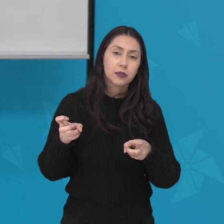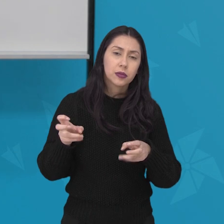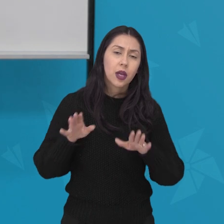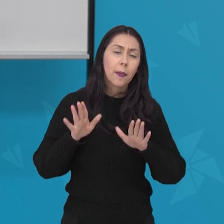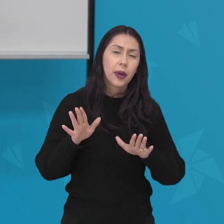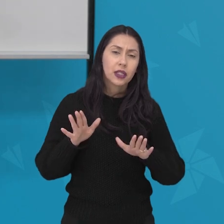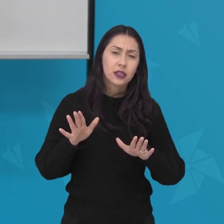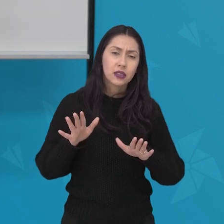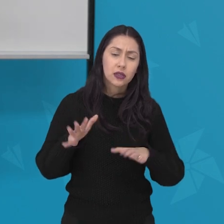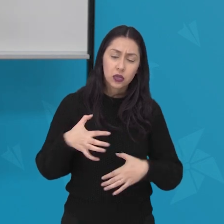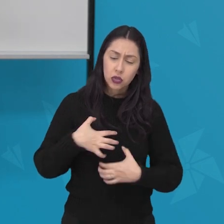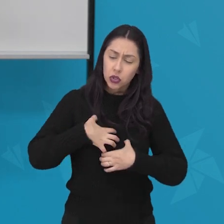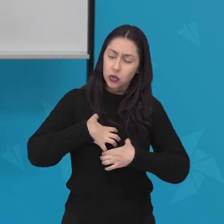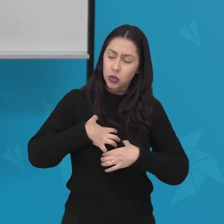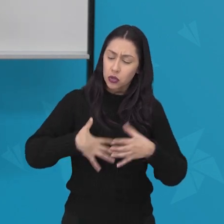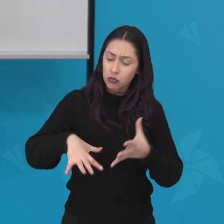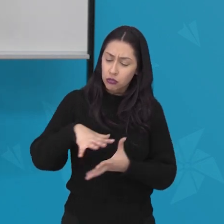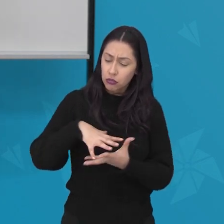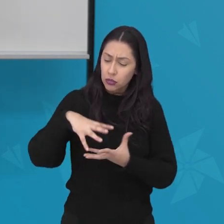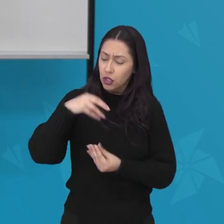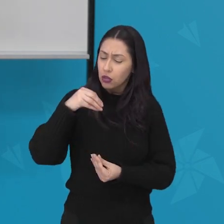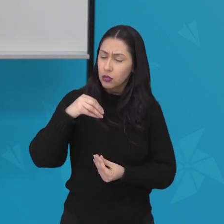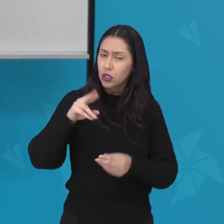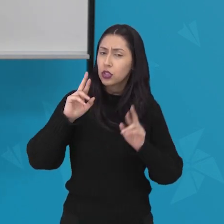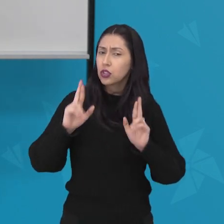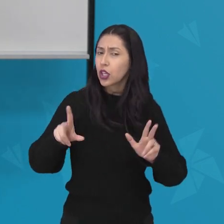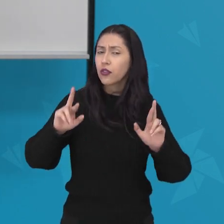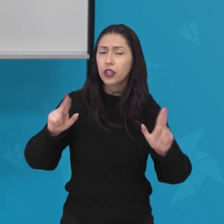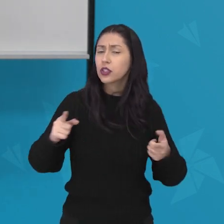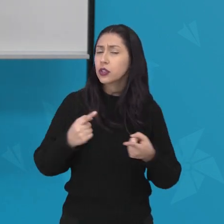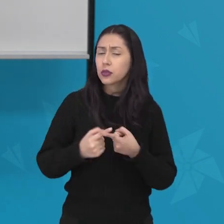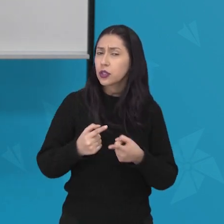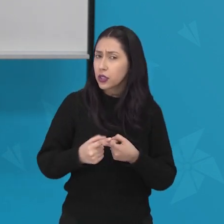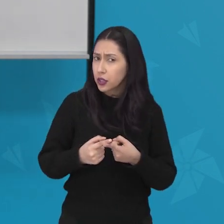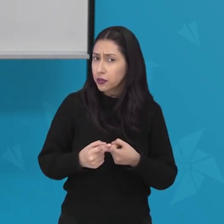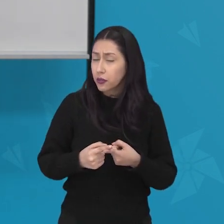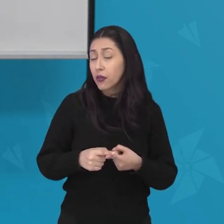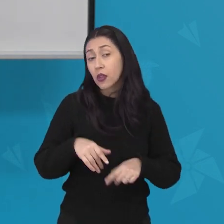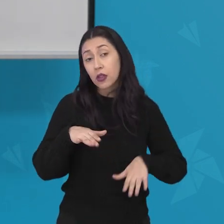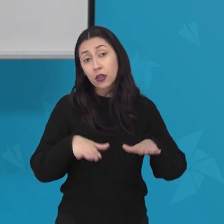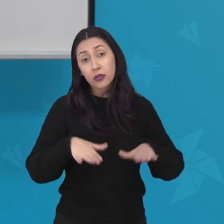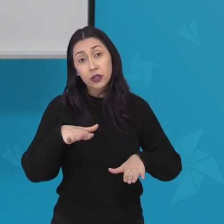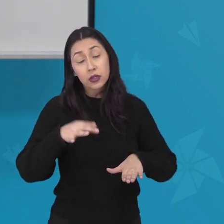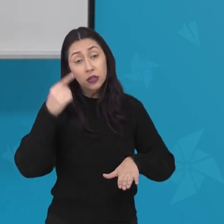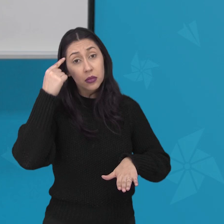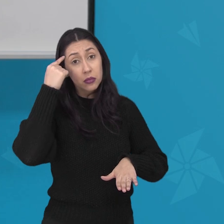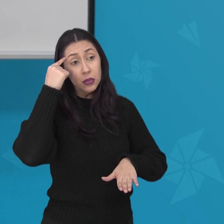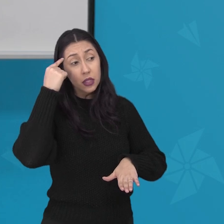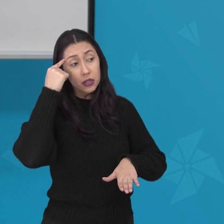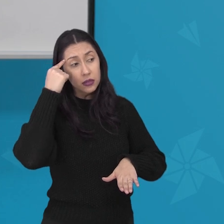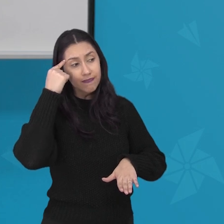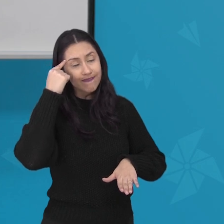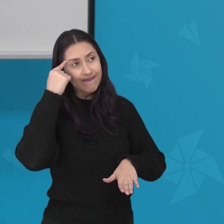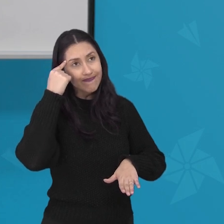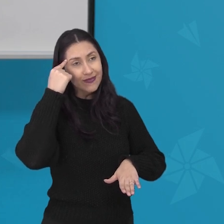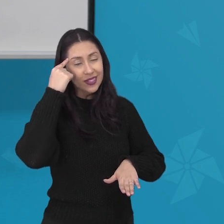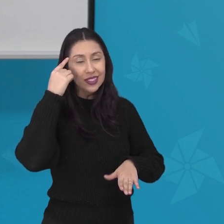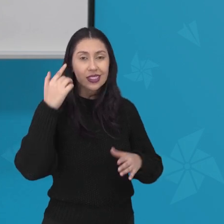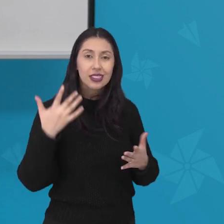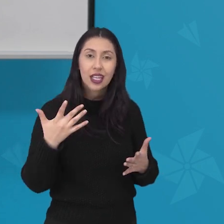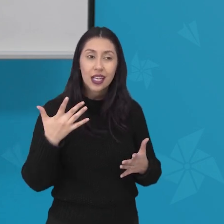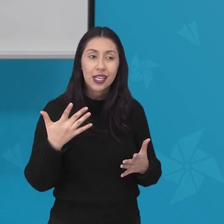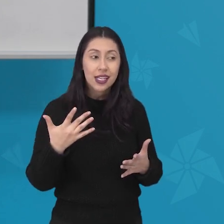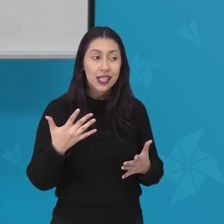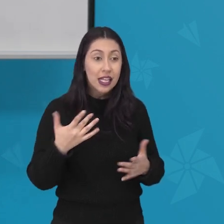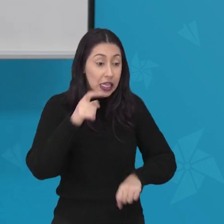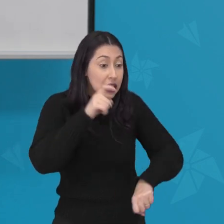peculiaridade desse olhar da alma? Nós podemos pensar que é um olhar que